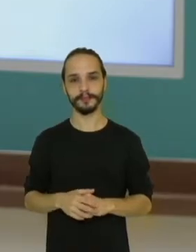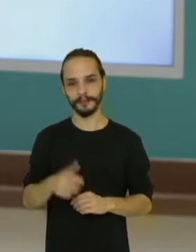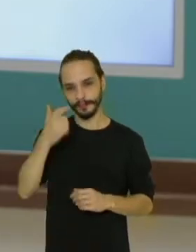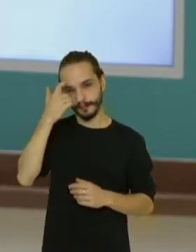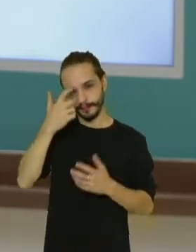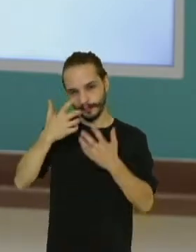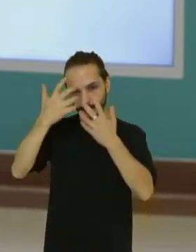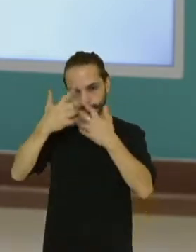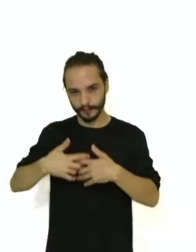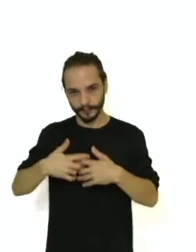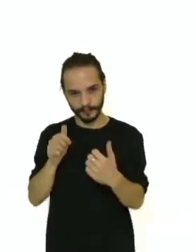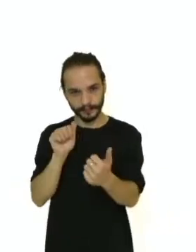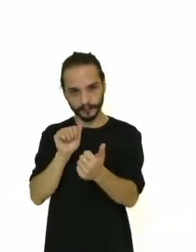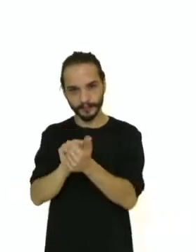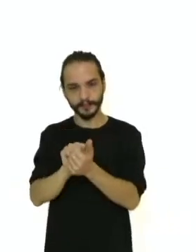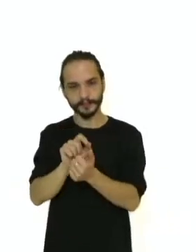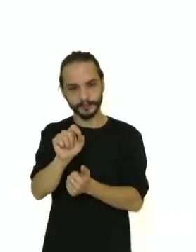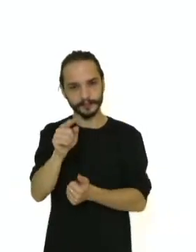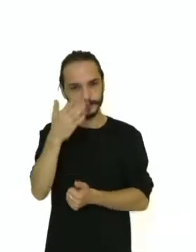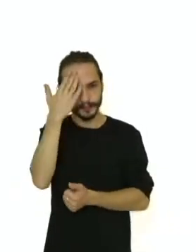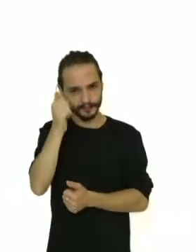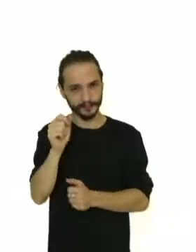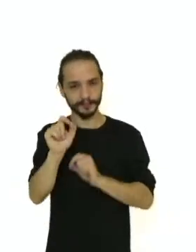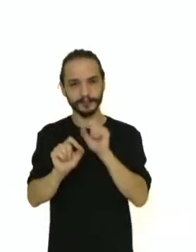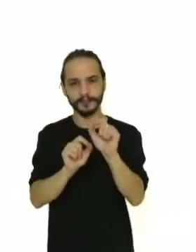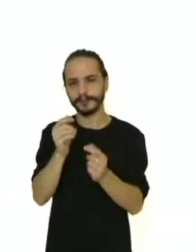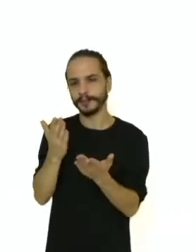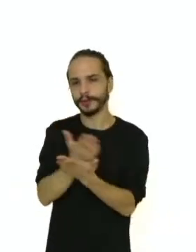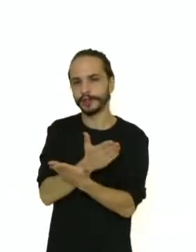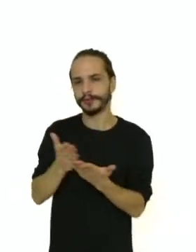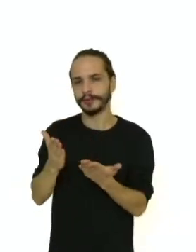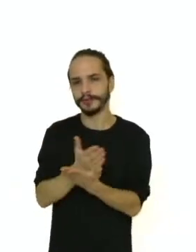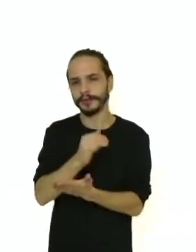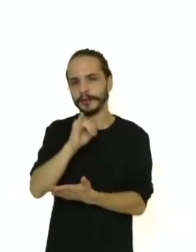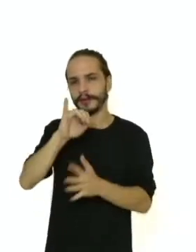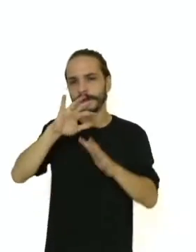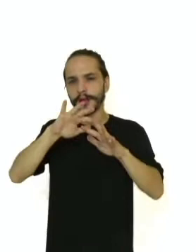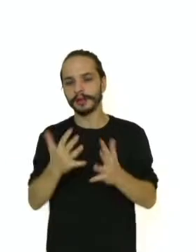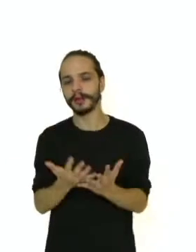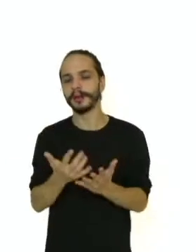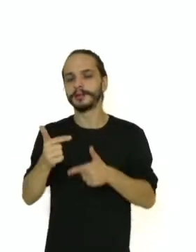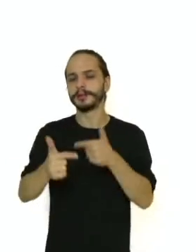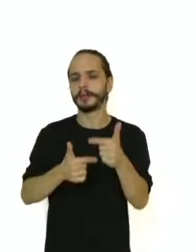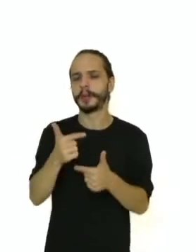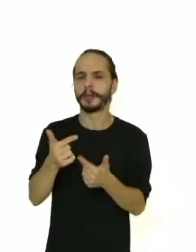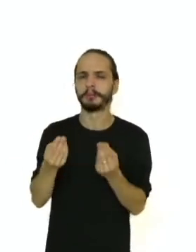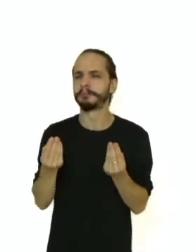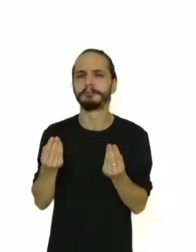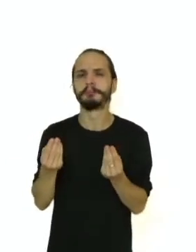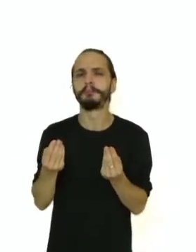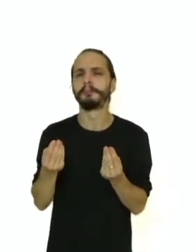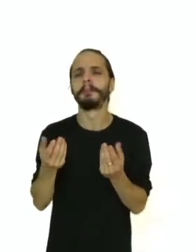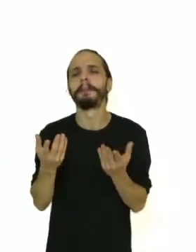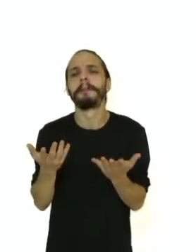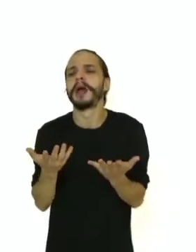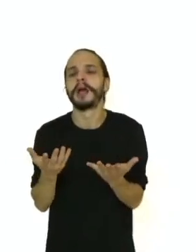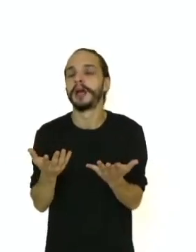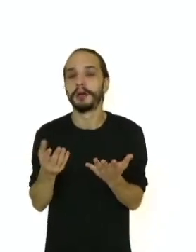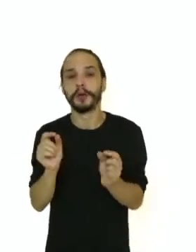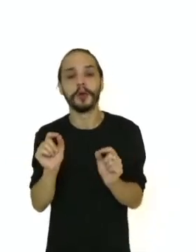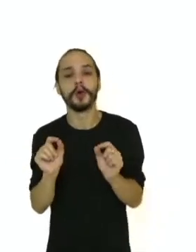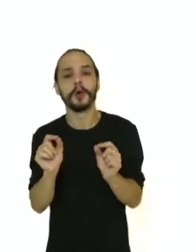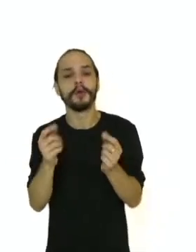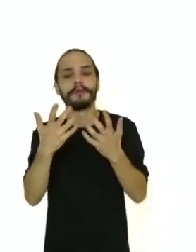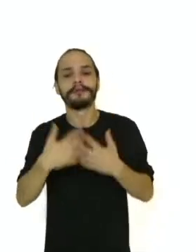pensar juntos. Você sabe, né, o que é a Divisão Internacional do Trabalho? Então, e também para que ela serve, como que ela então, é